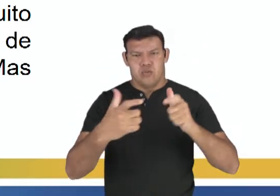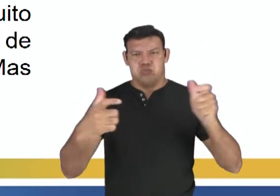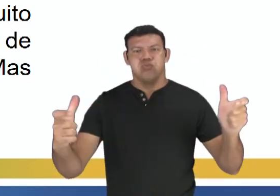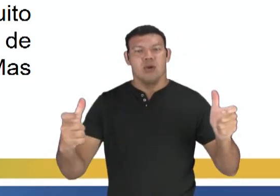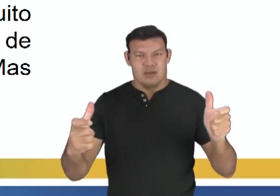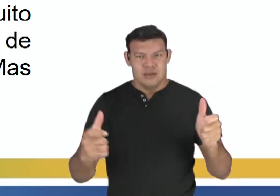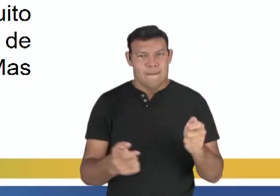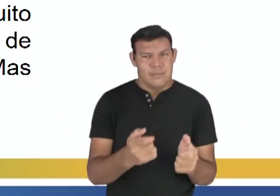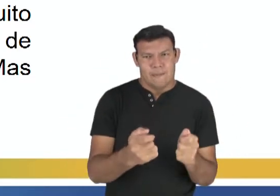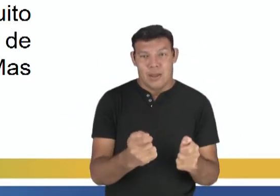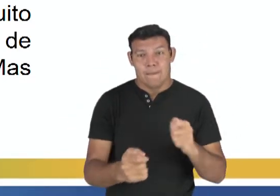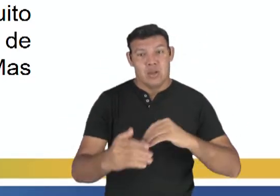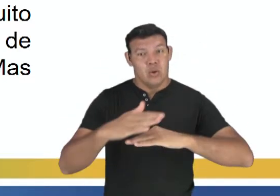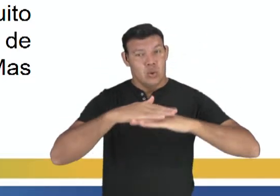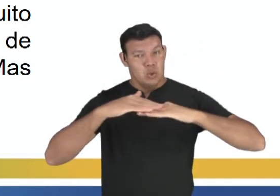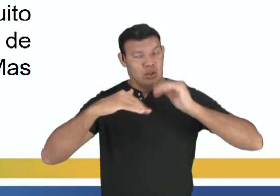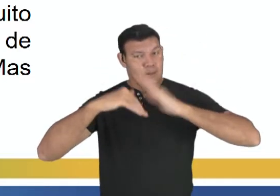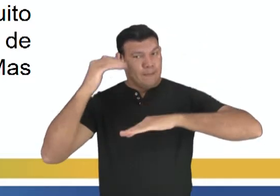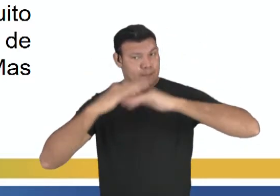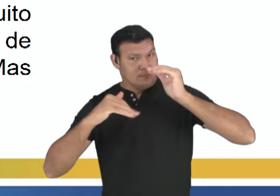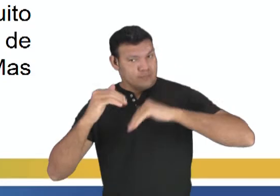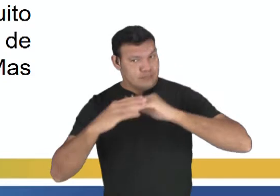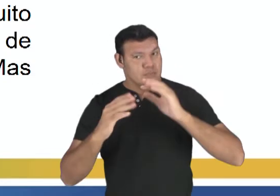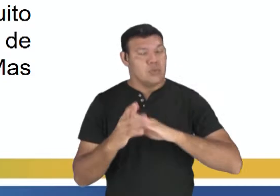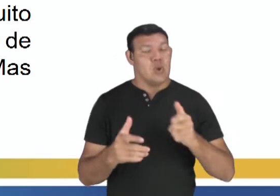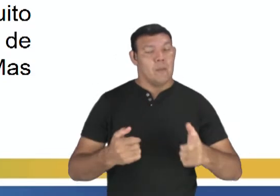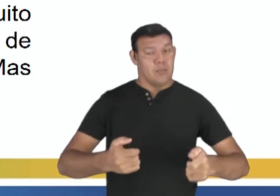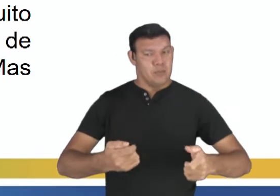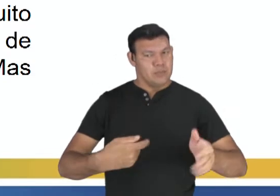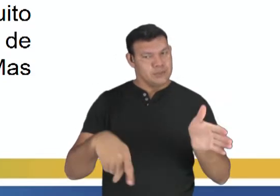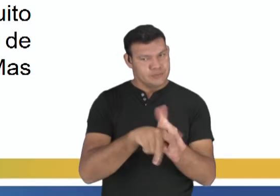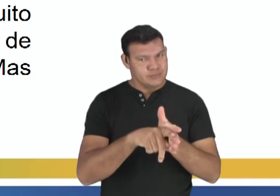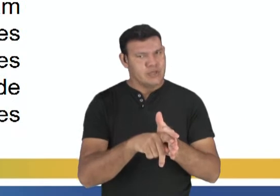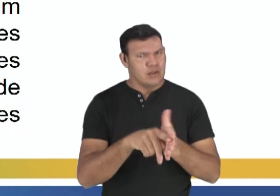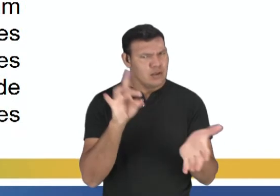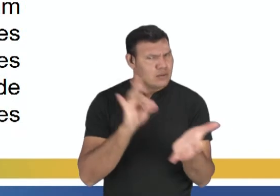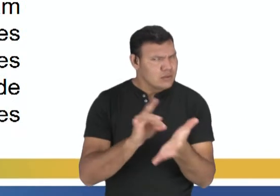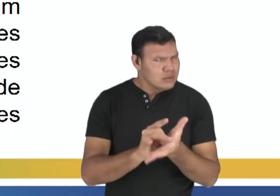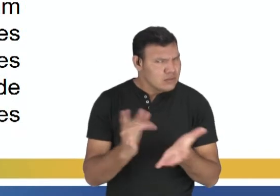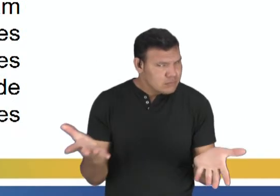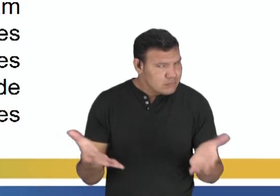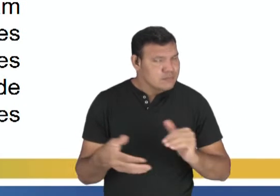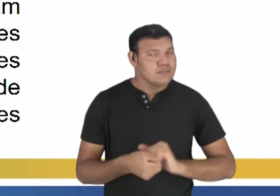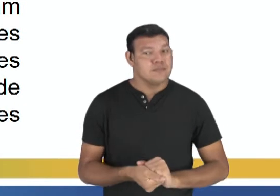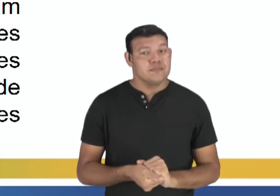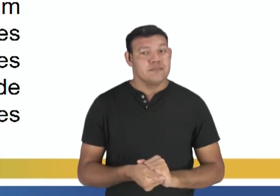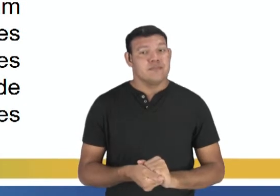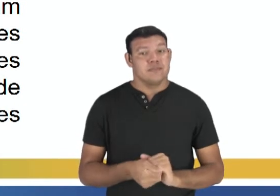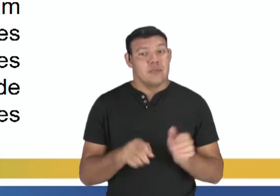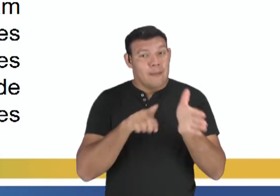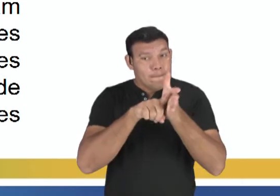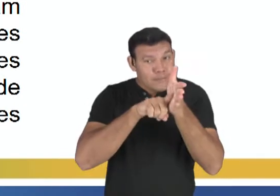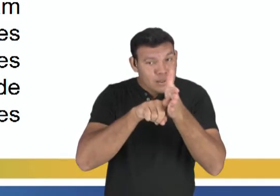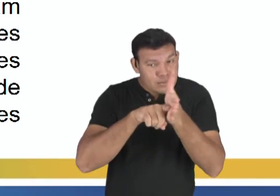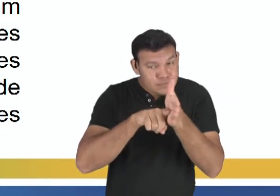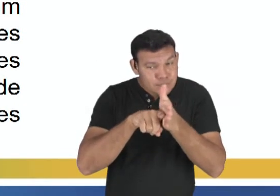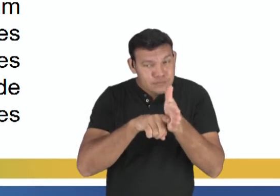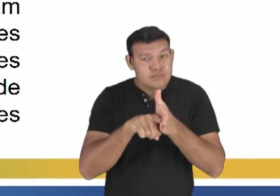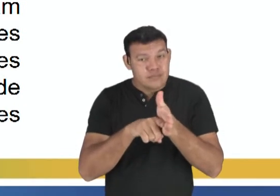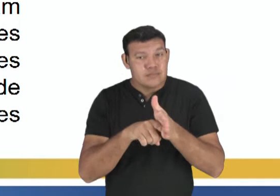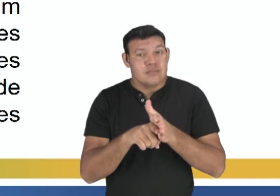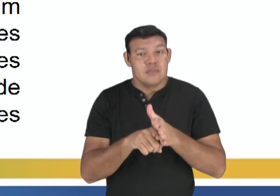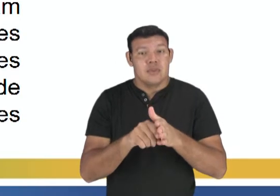cenário amador e profissional de games. Mas será que isso é verdade? Segundo pesquisas